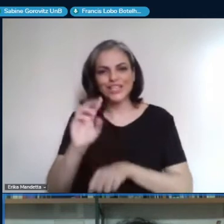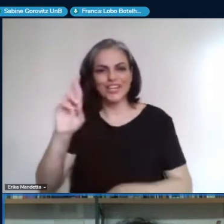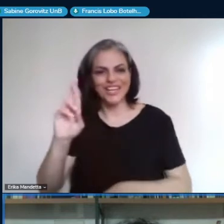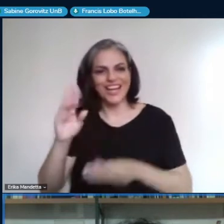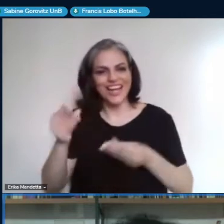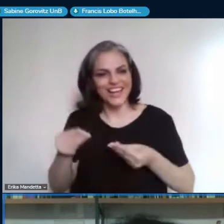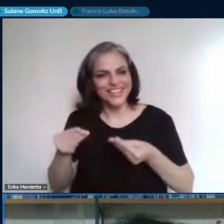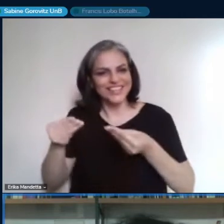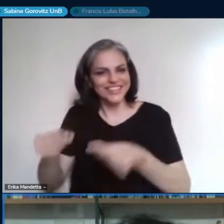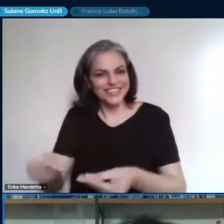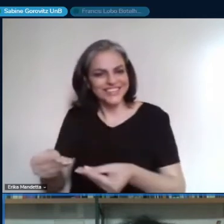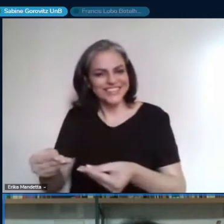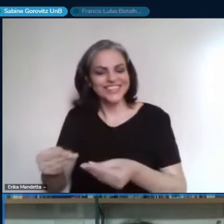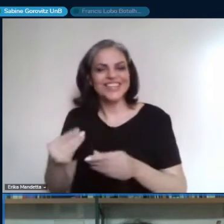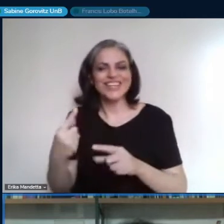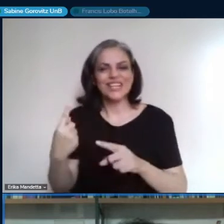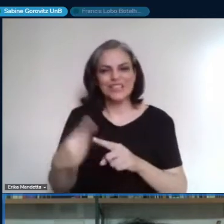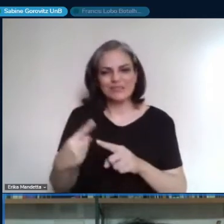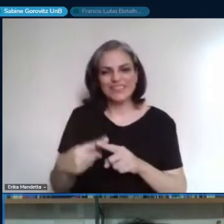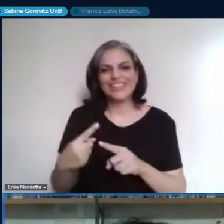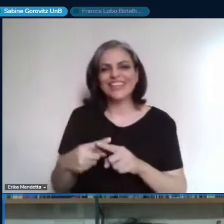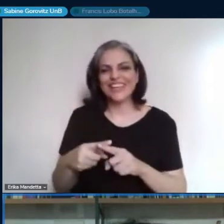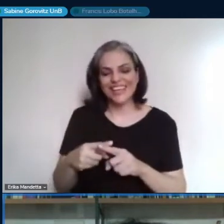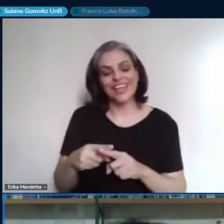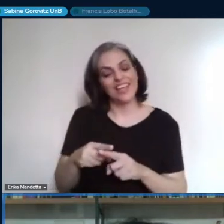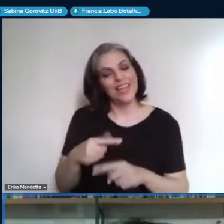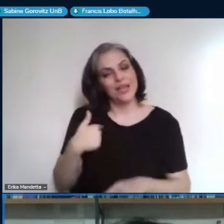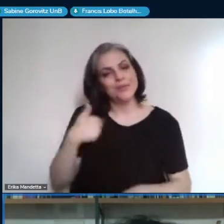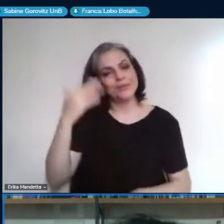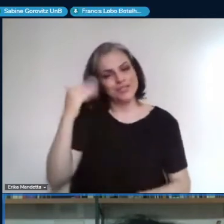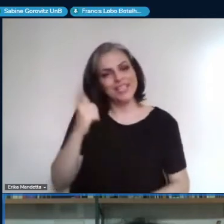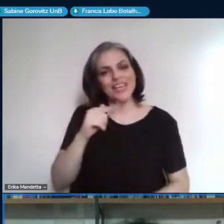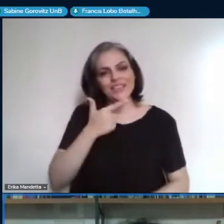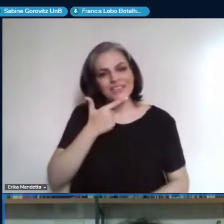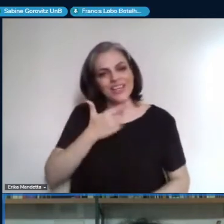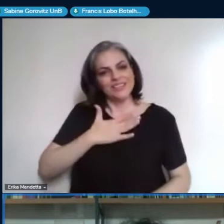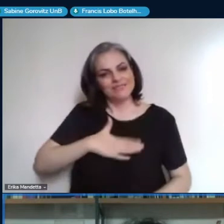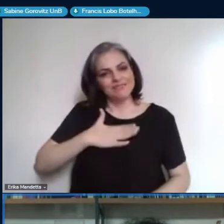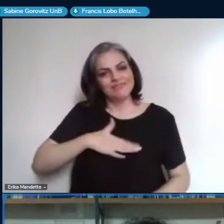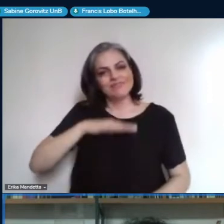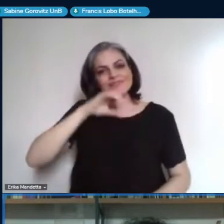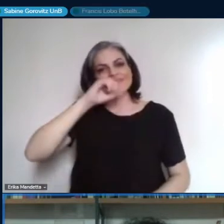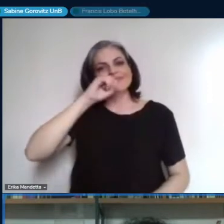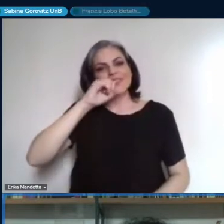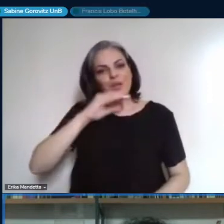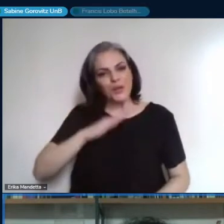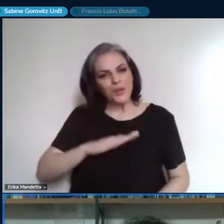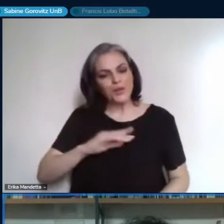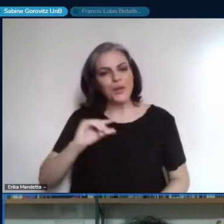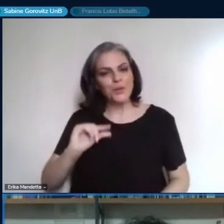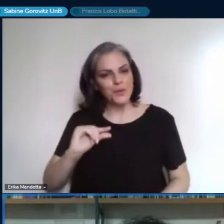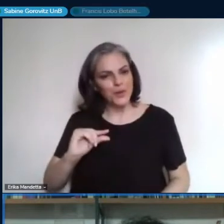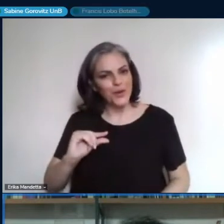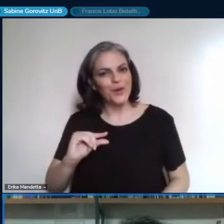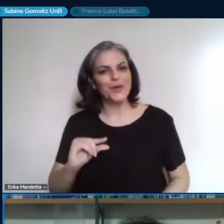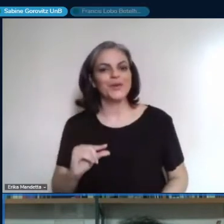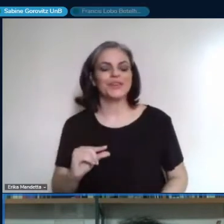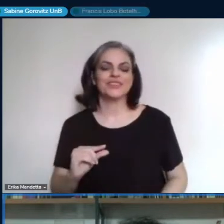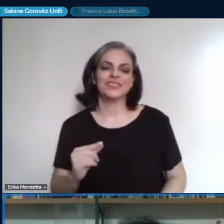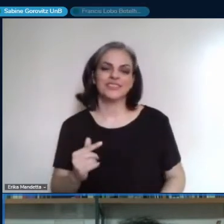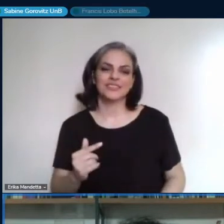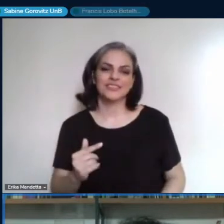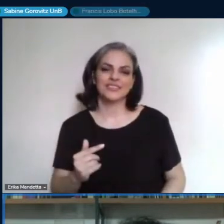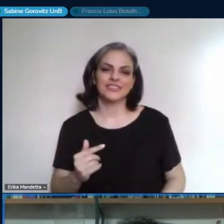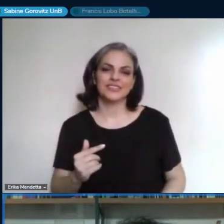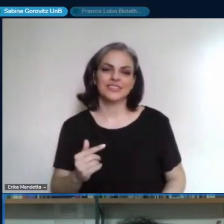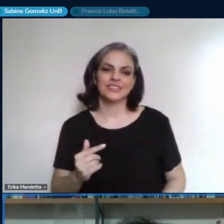eu acho que a Frances vai respirar um pouquinho e quem sabe não adentrar